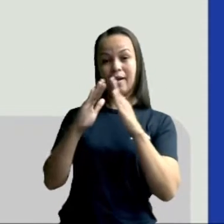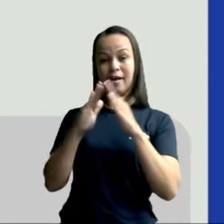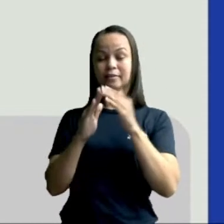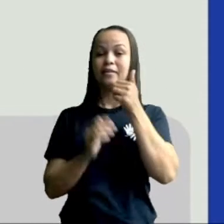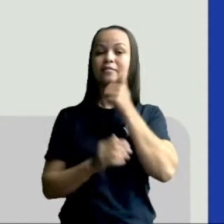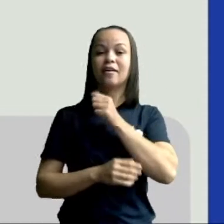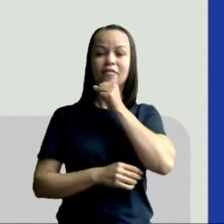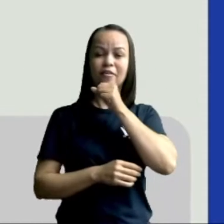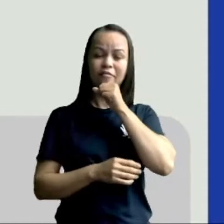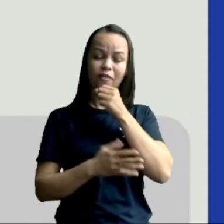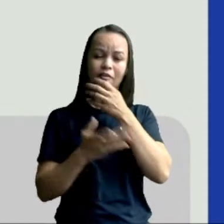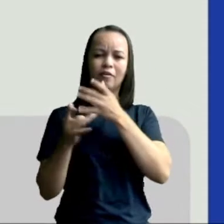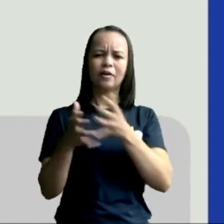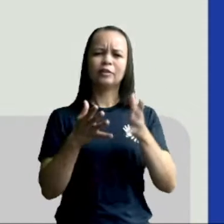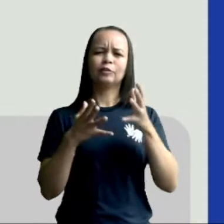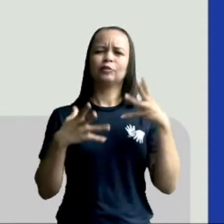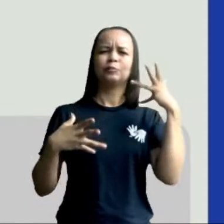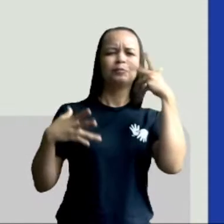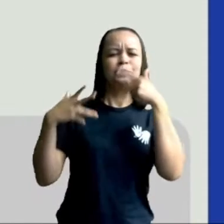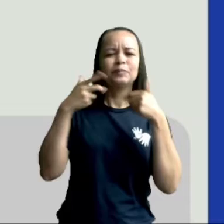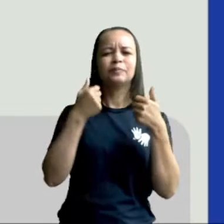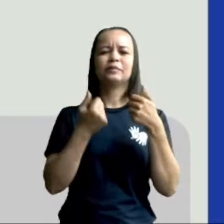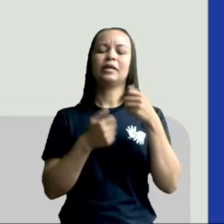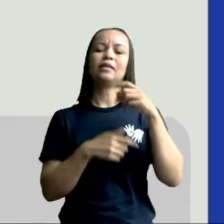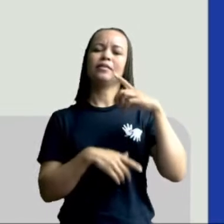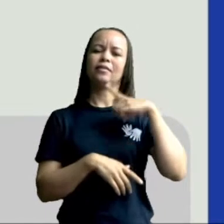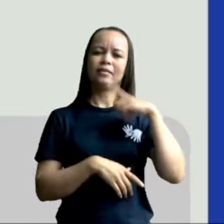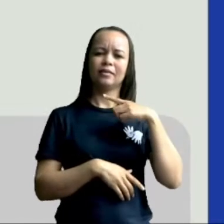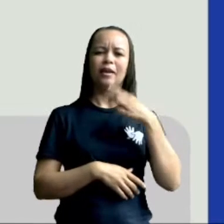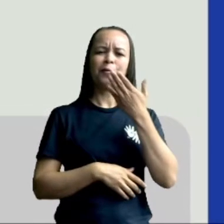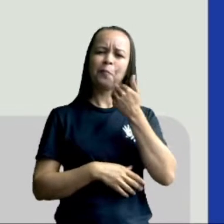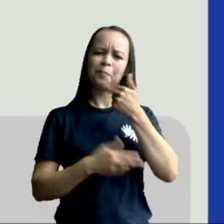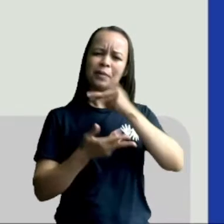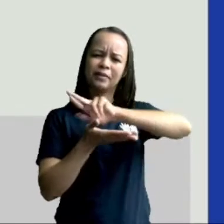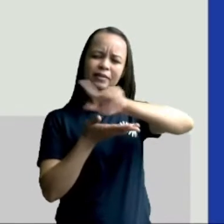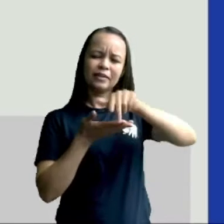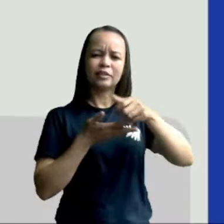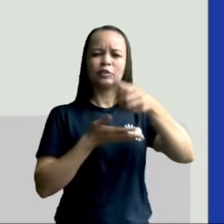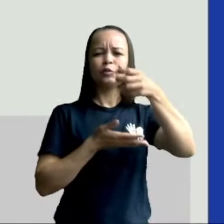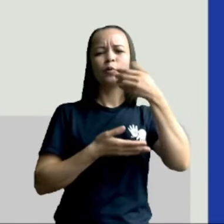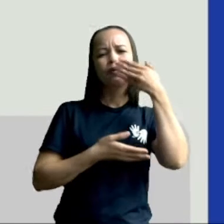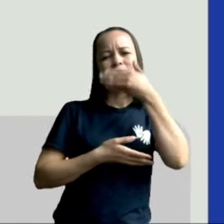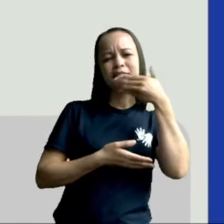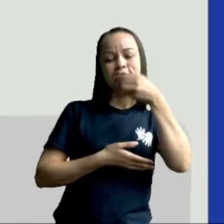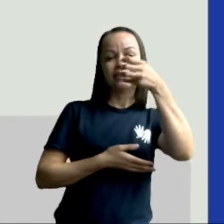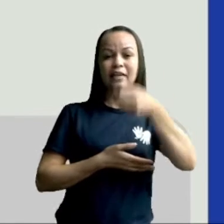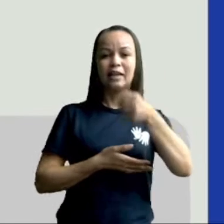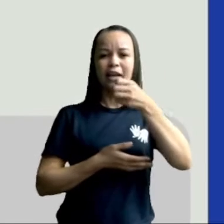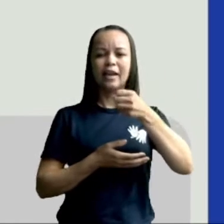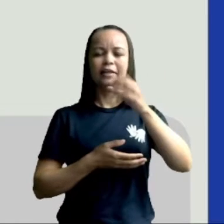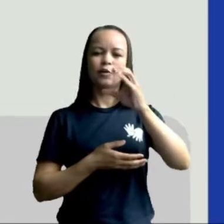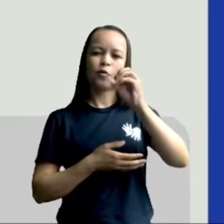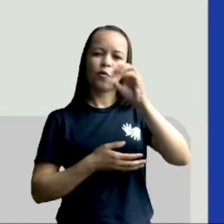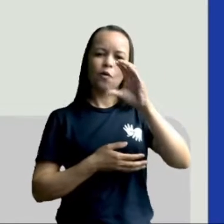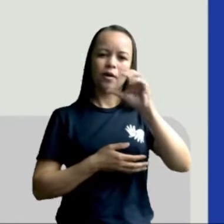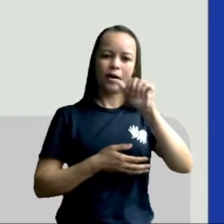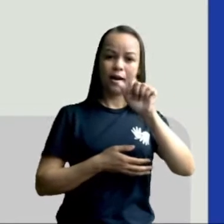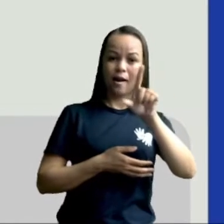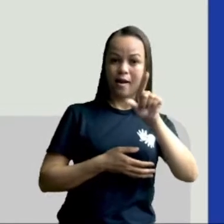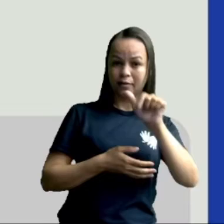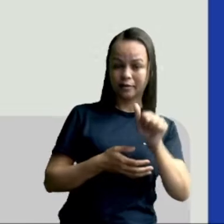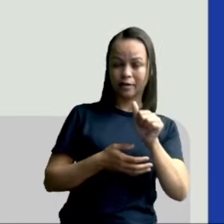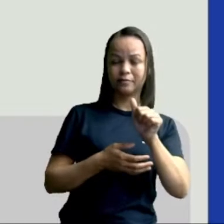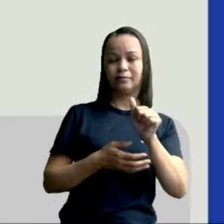uma beleza. Tem pé de moleque, doce de leite, cocada e muita delicadeza.